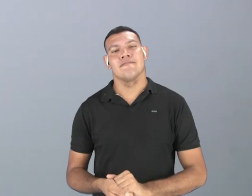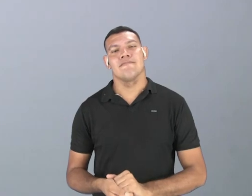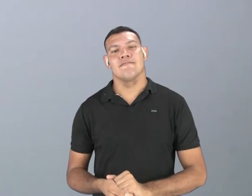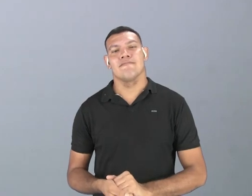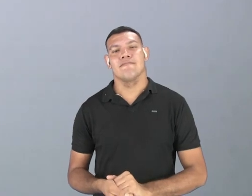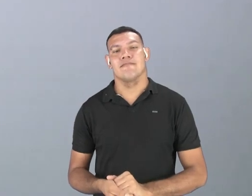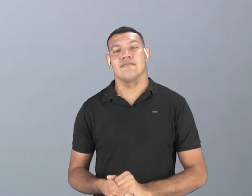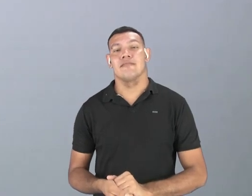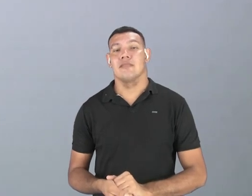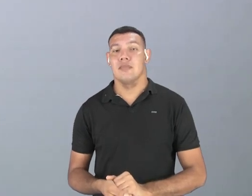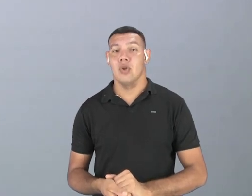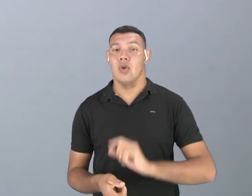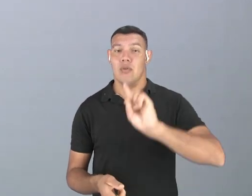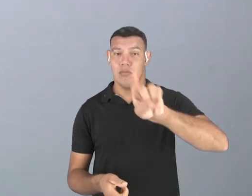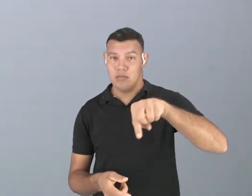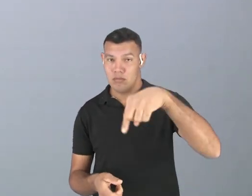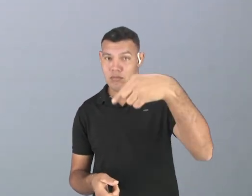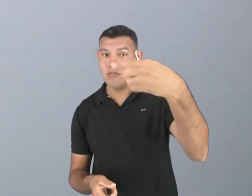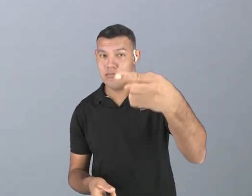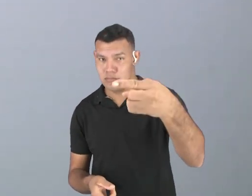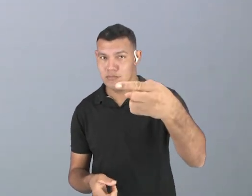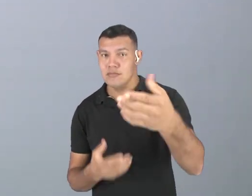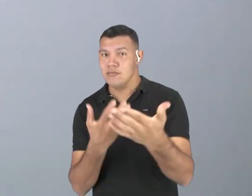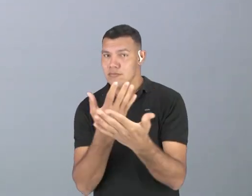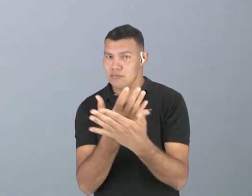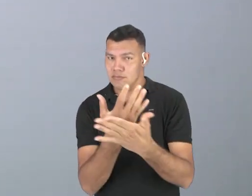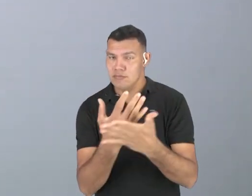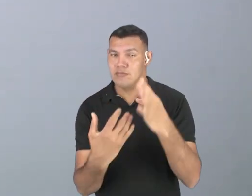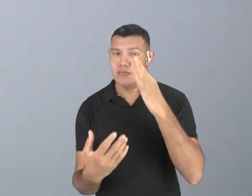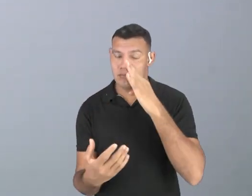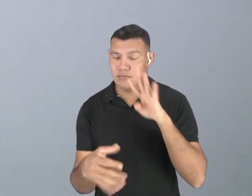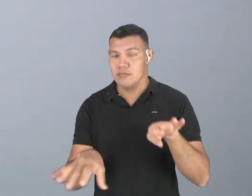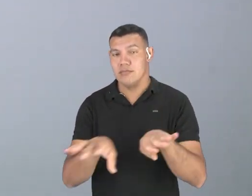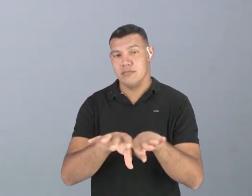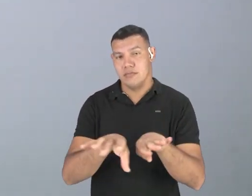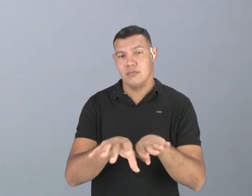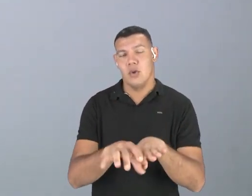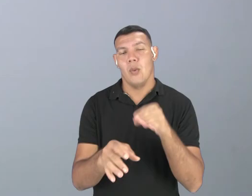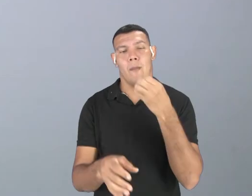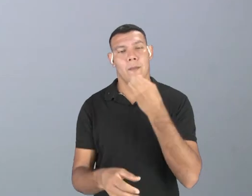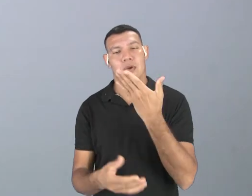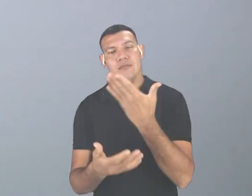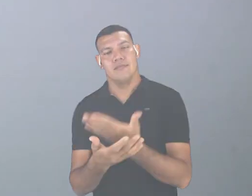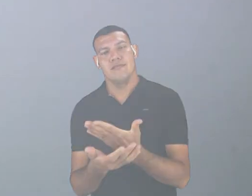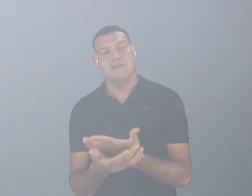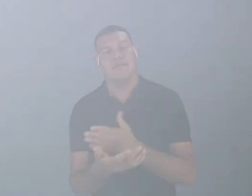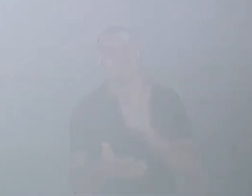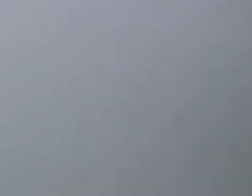de assistir também as nossas próximas aulas. Fique aqui com a gente. Até mais e bons estudos!